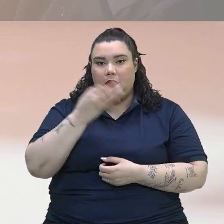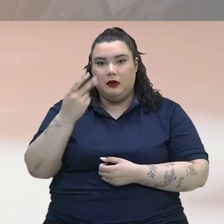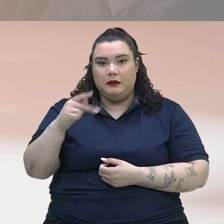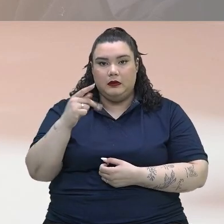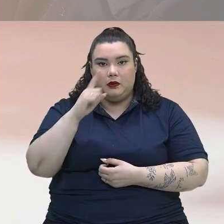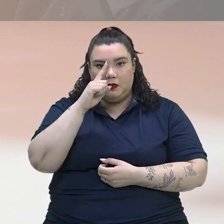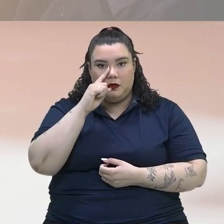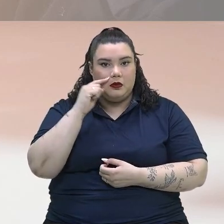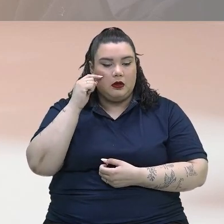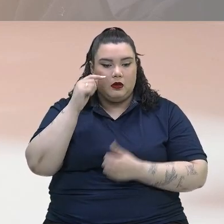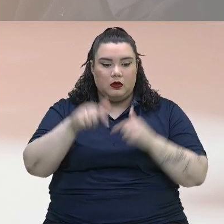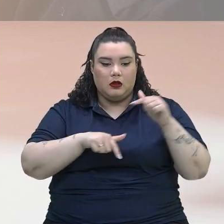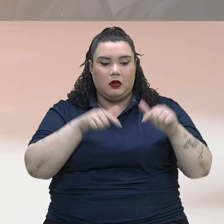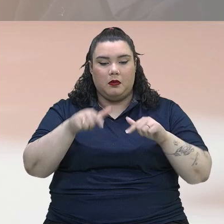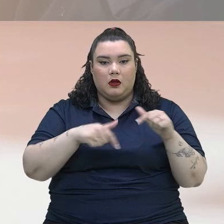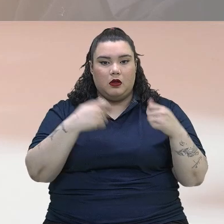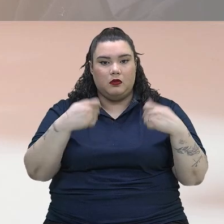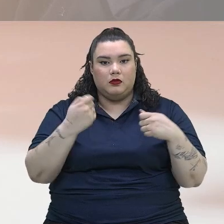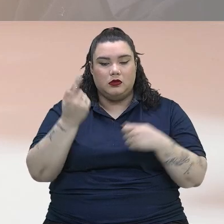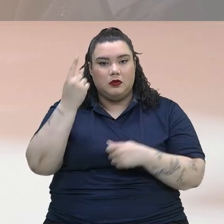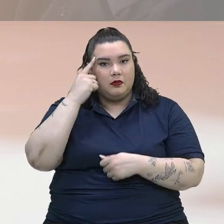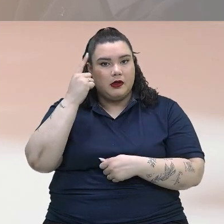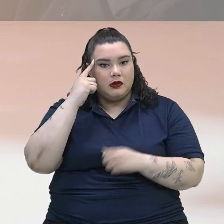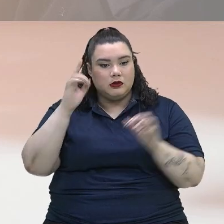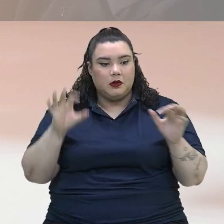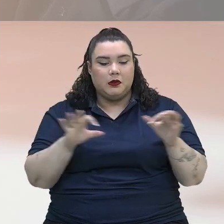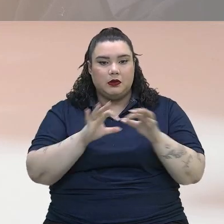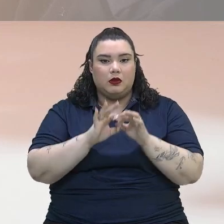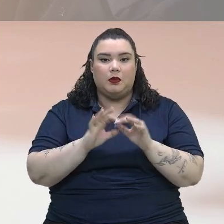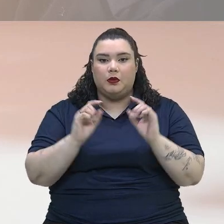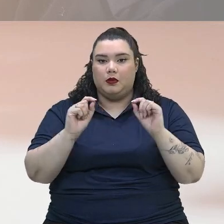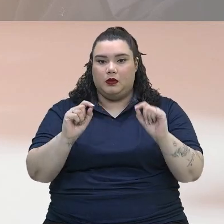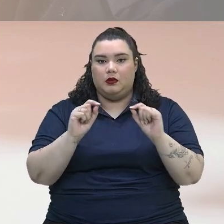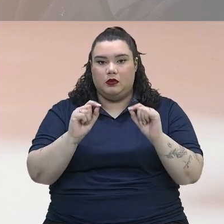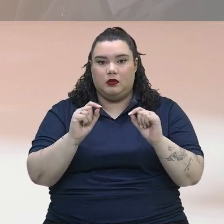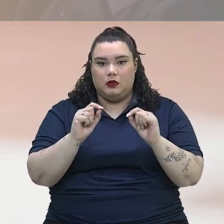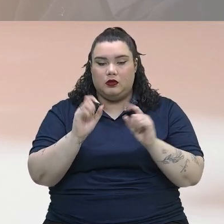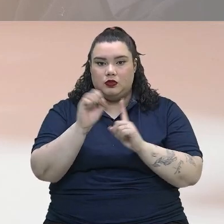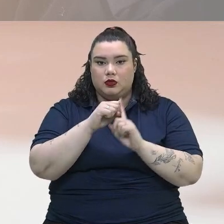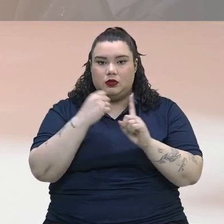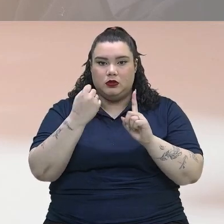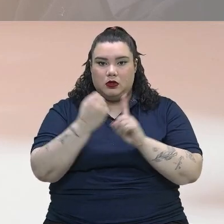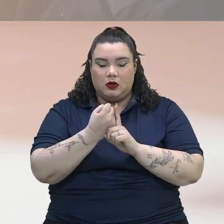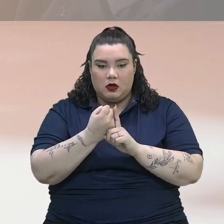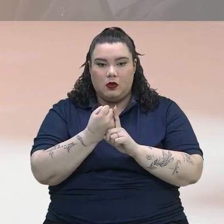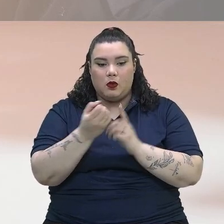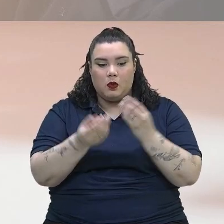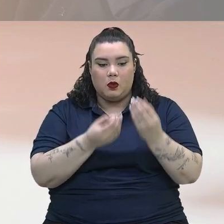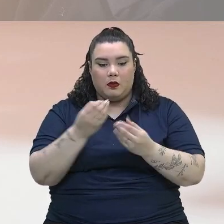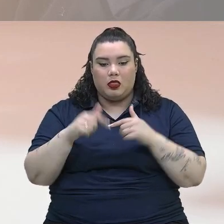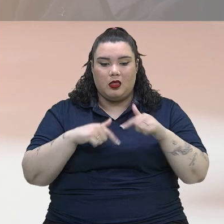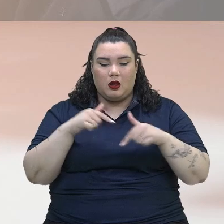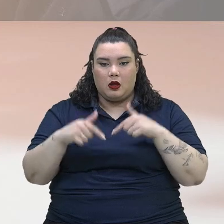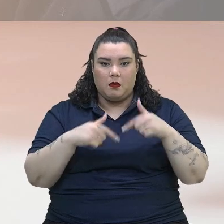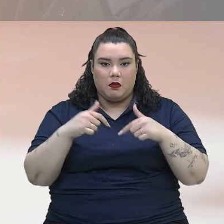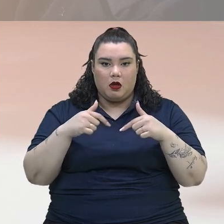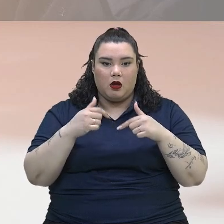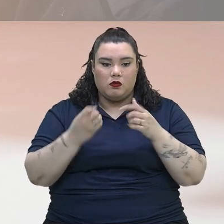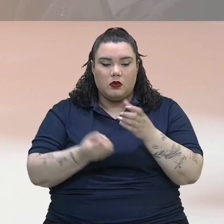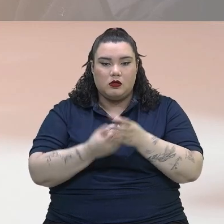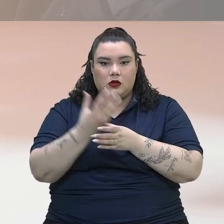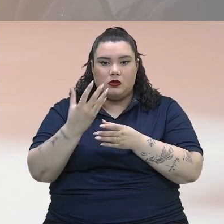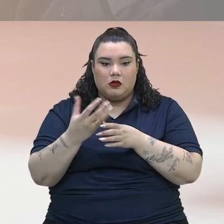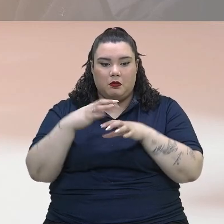ser pensado levando em consideração a divisão social das tarefas que ele cria.